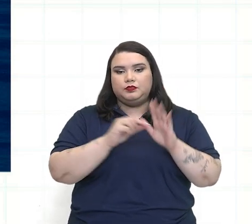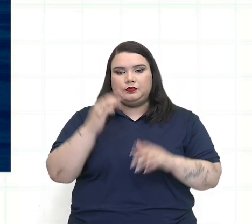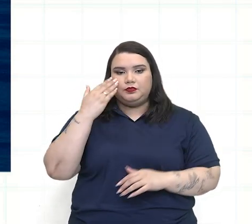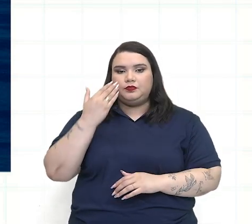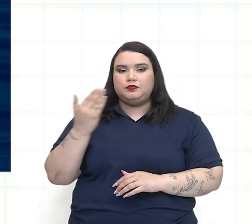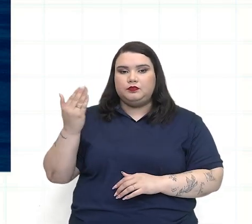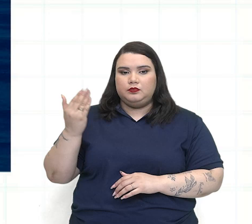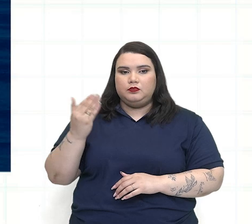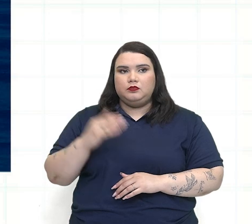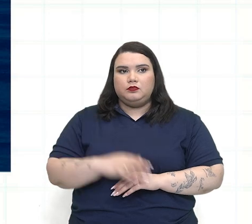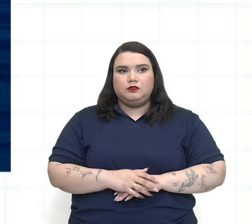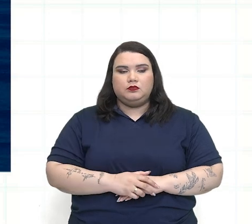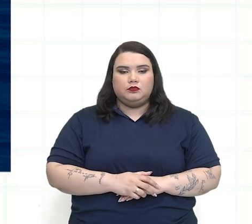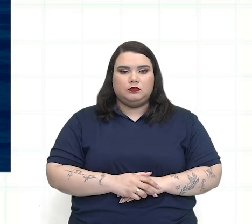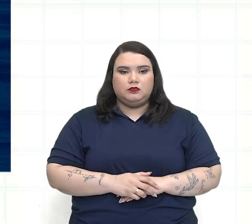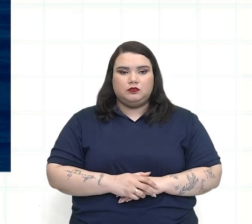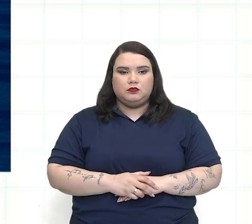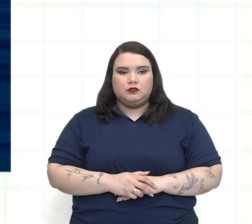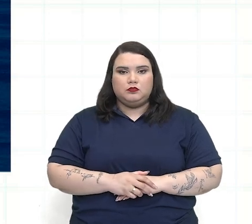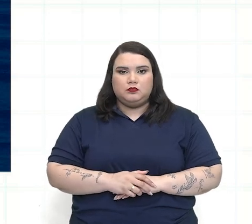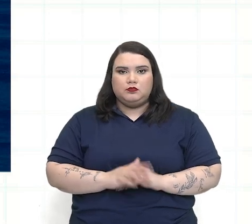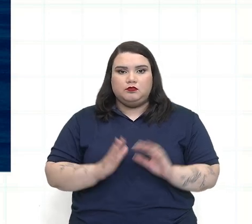final também. Então, nós temos um